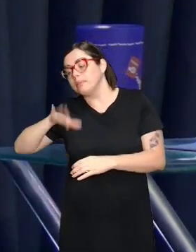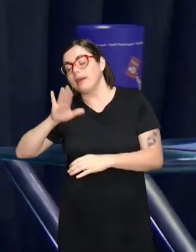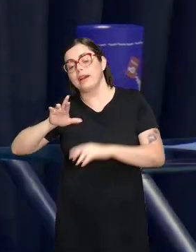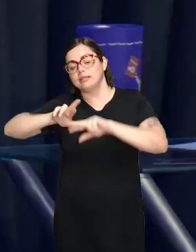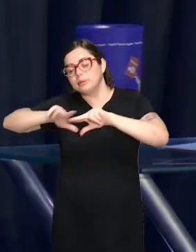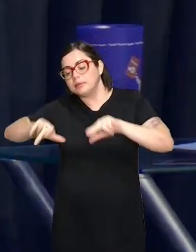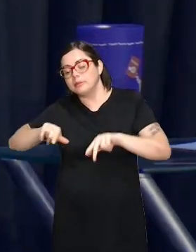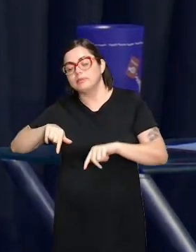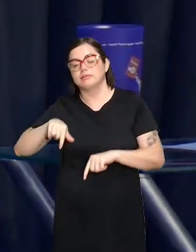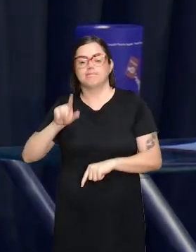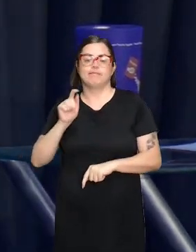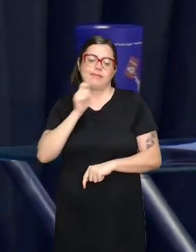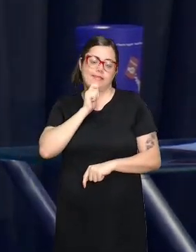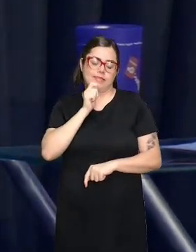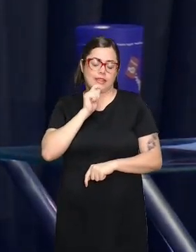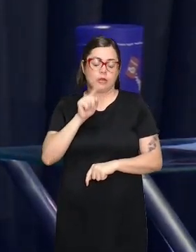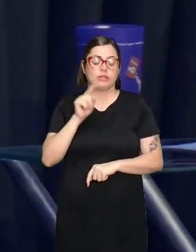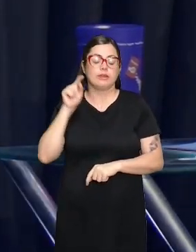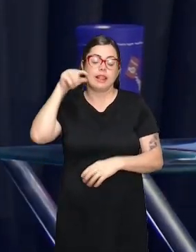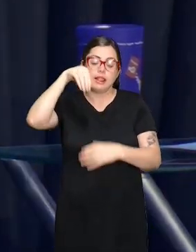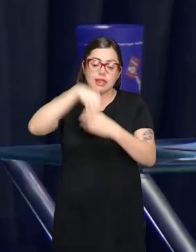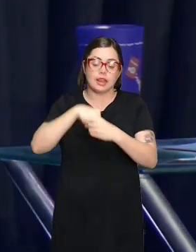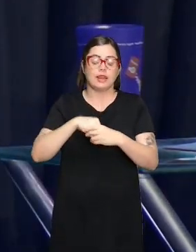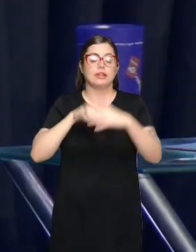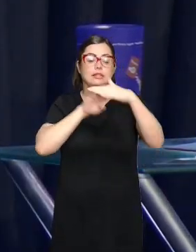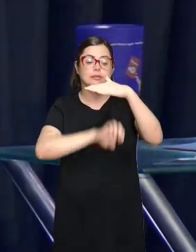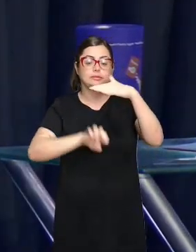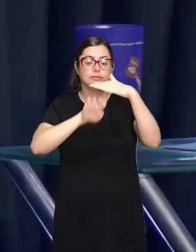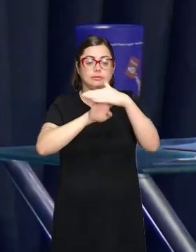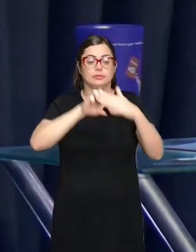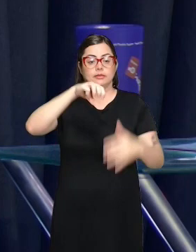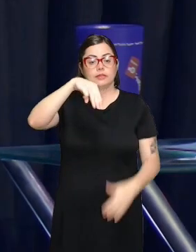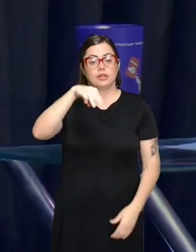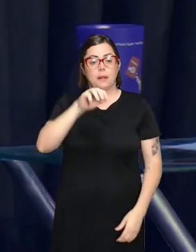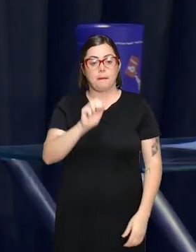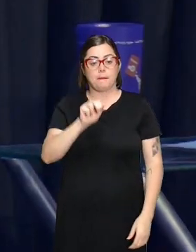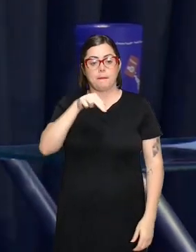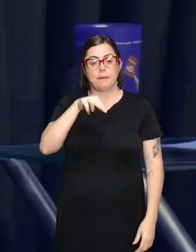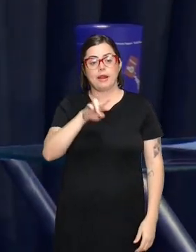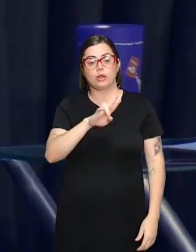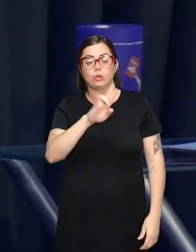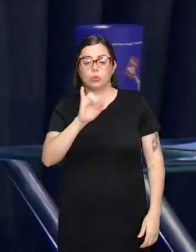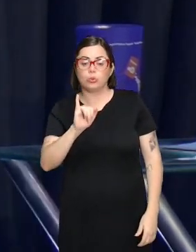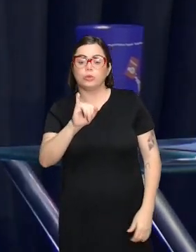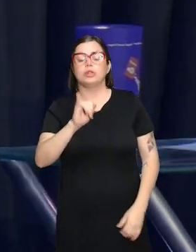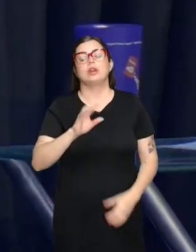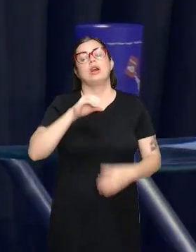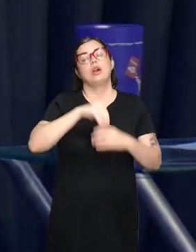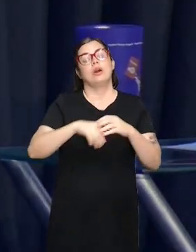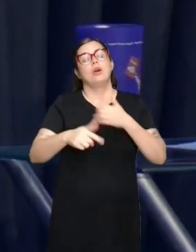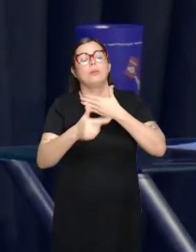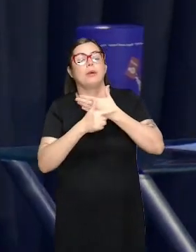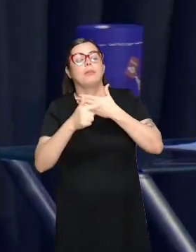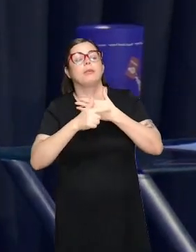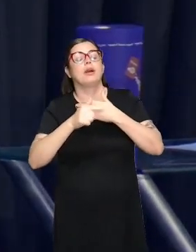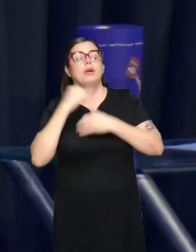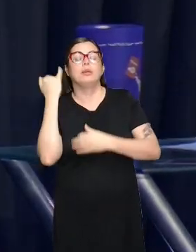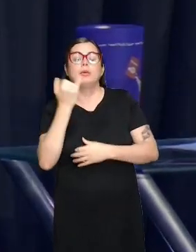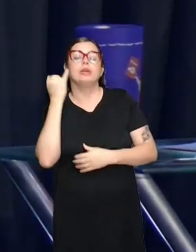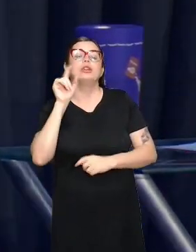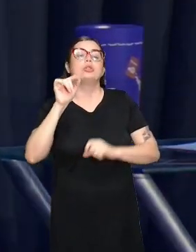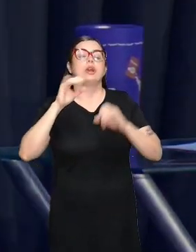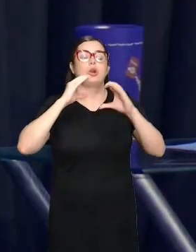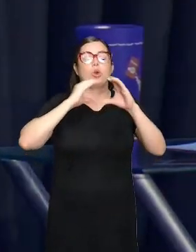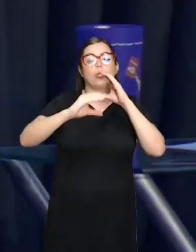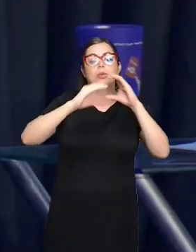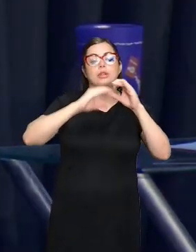que na Mature a gente tem um papel bem importante, que é trabalhar a comunicação com o nosso público 50+, né, porque